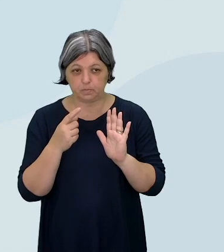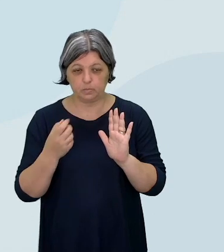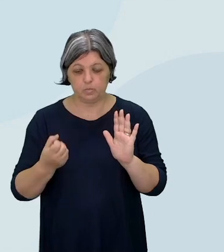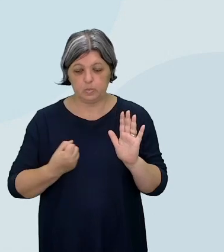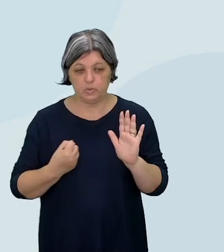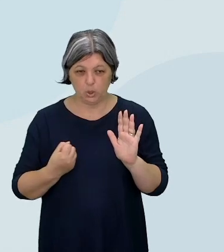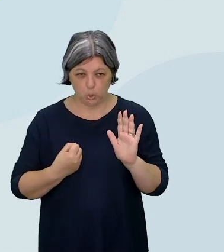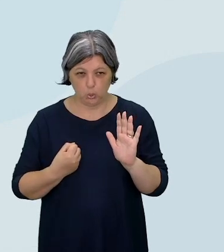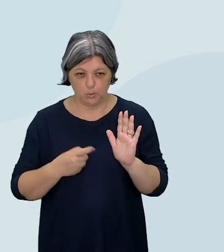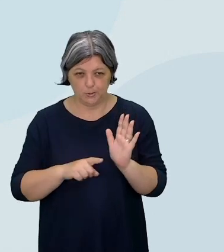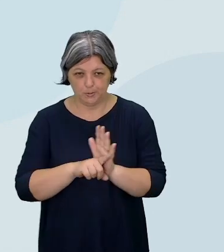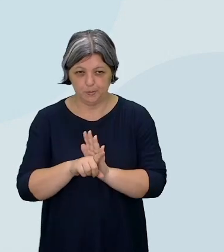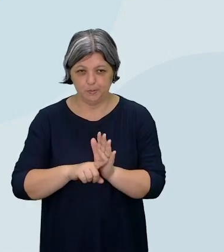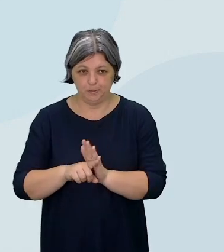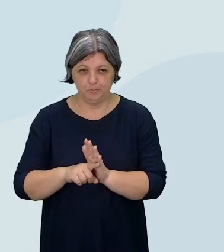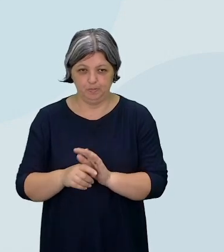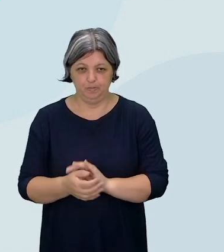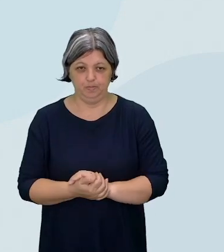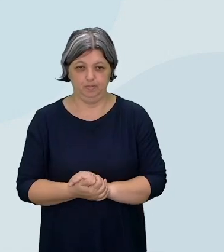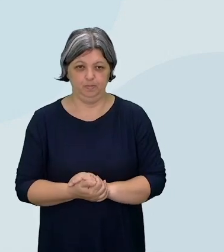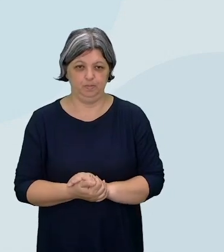numéricos,